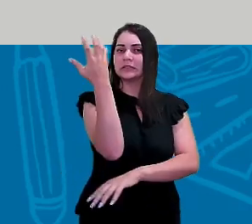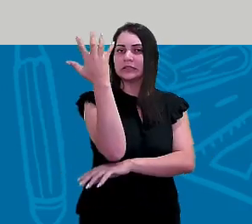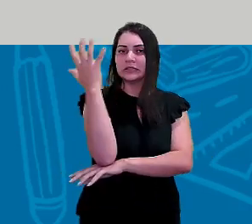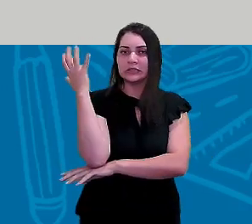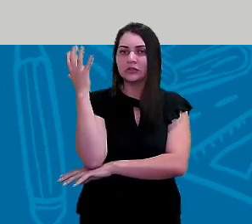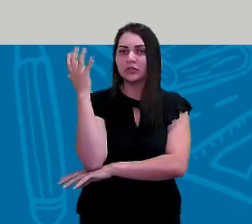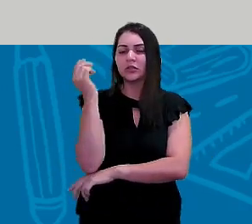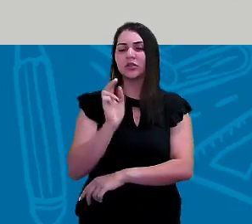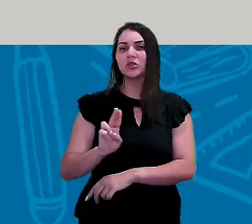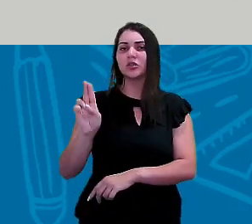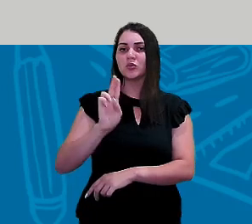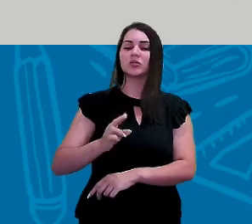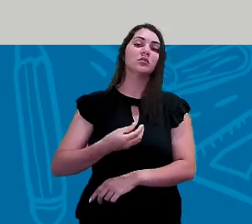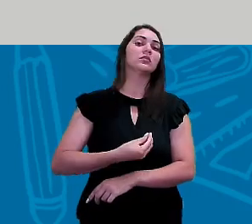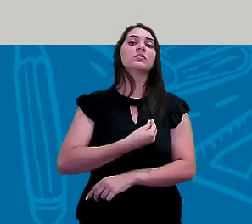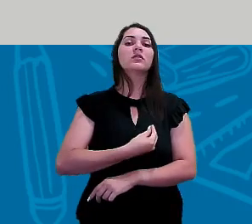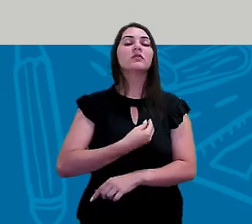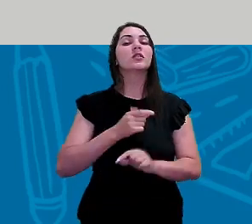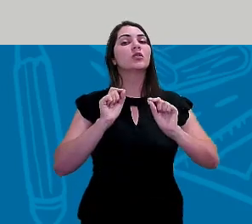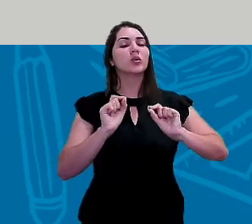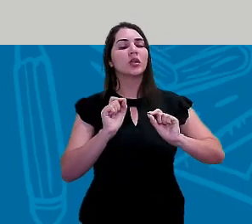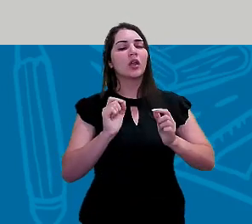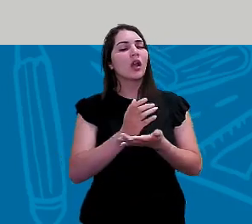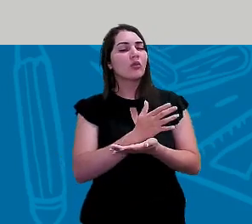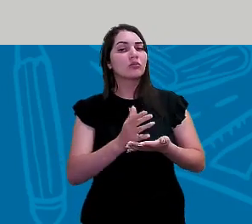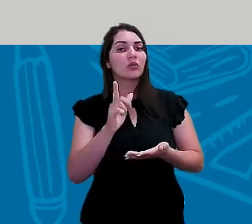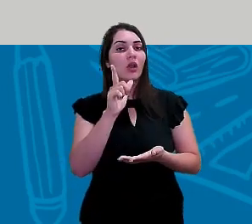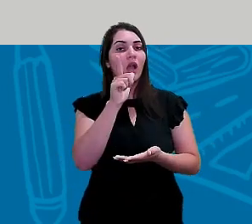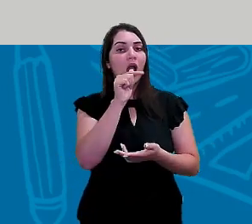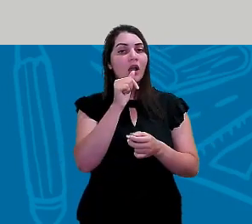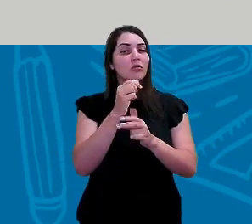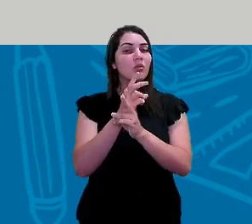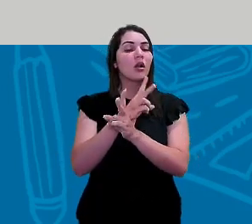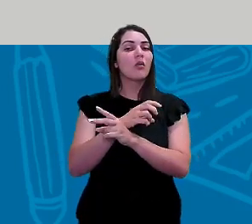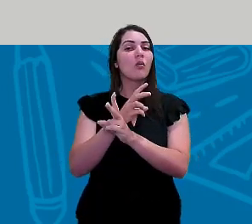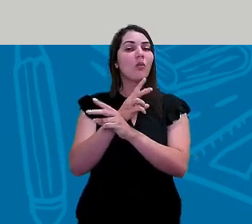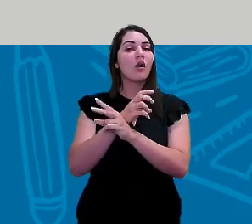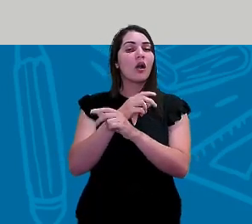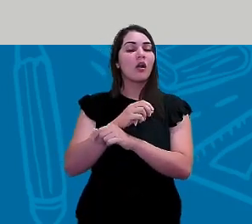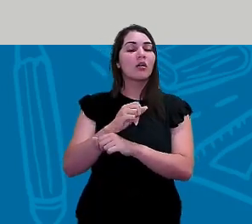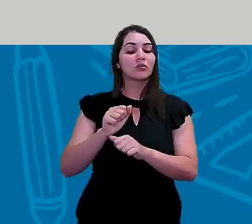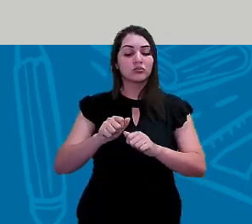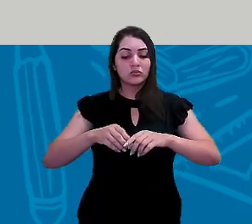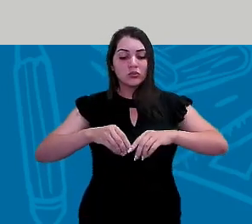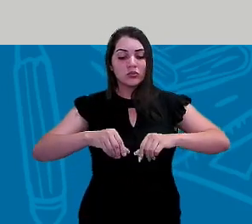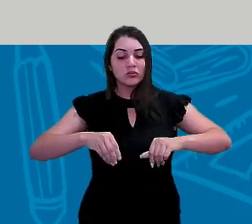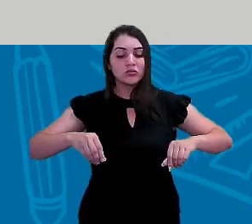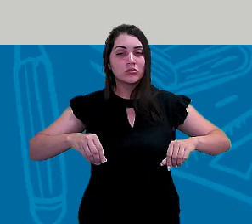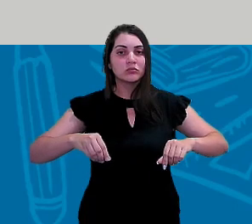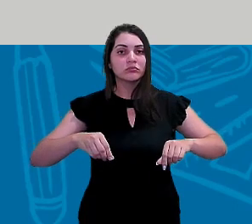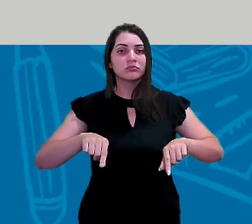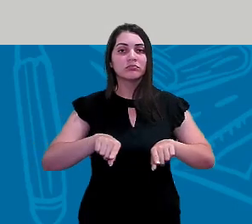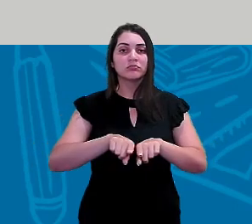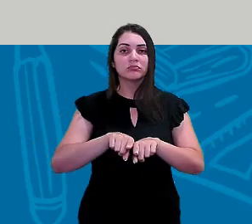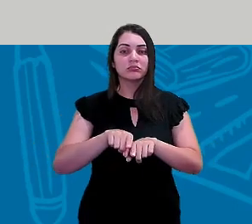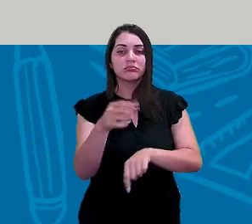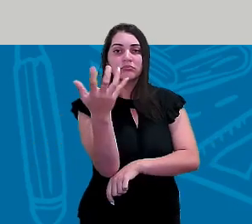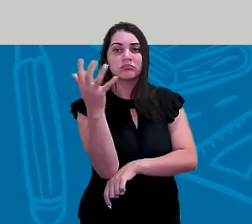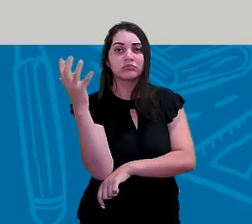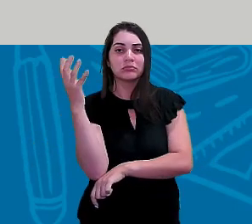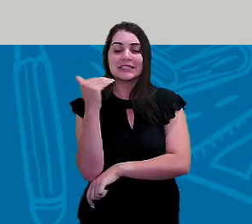sobreviver. Alguns deles são a água, por exemplo, o ar, o solo e a vegetação.